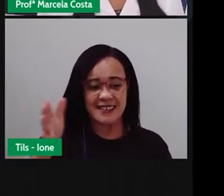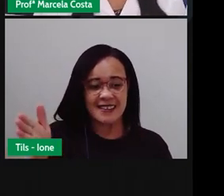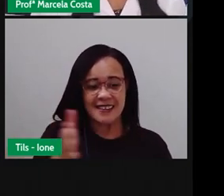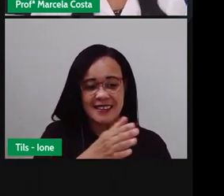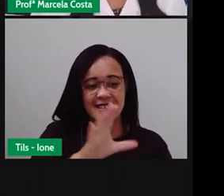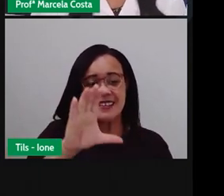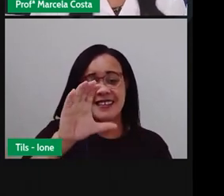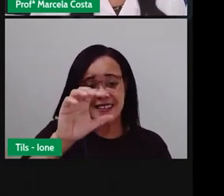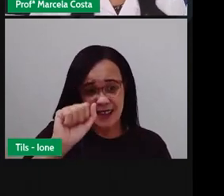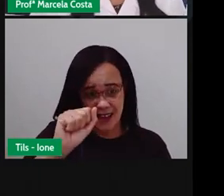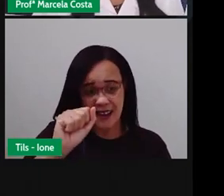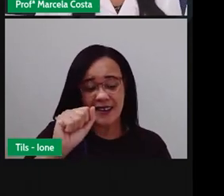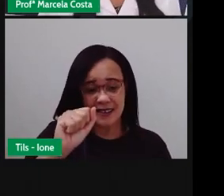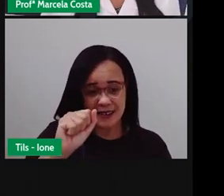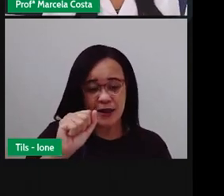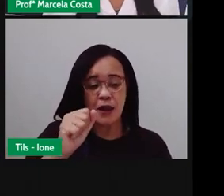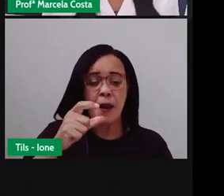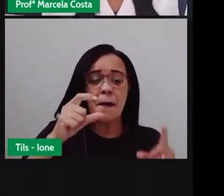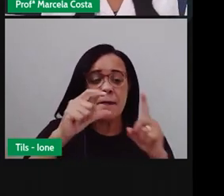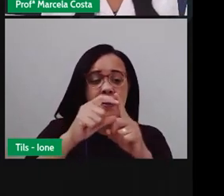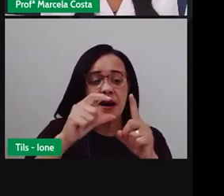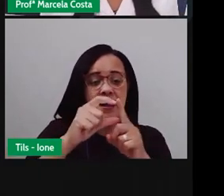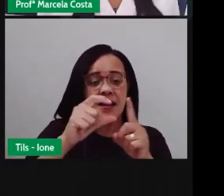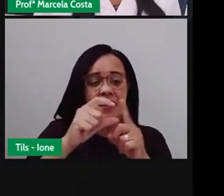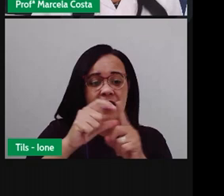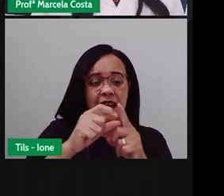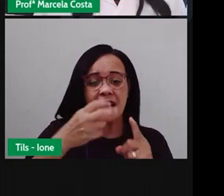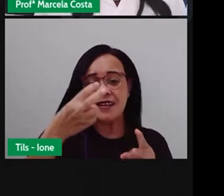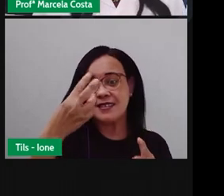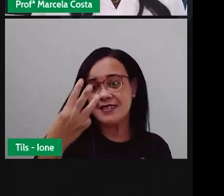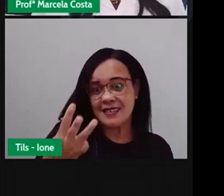Então, é uma palavra que tem 3 sílabas.